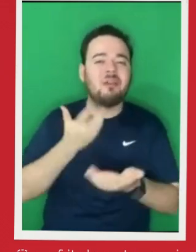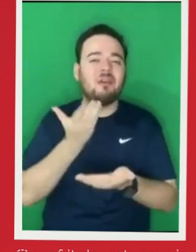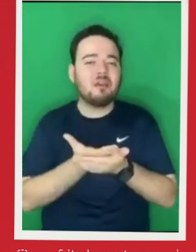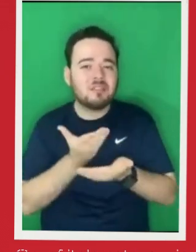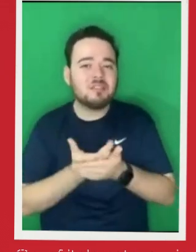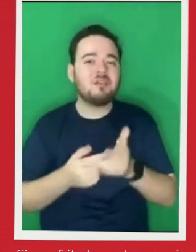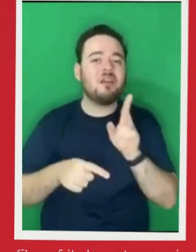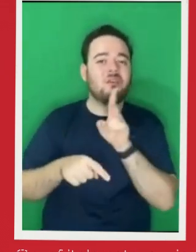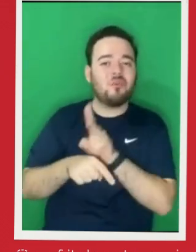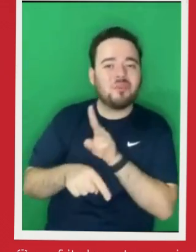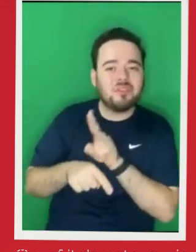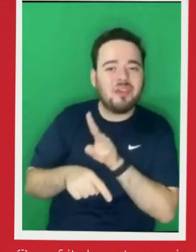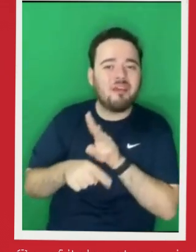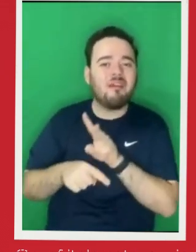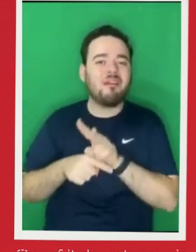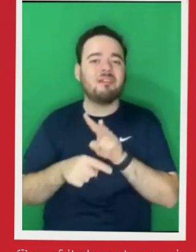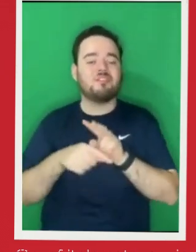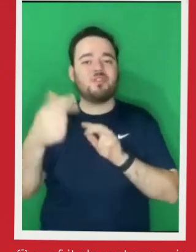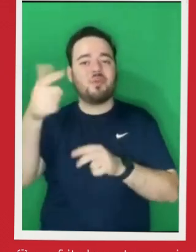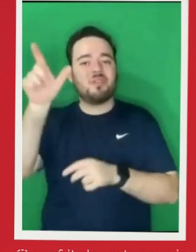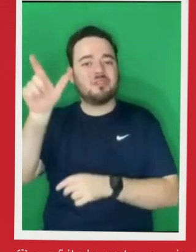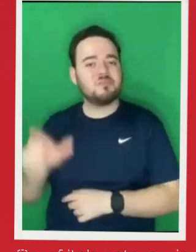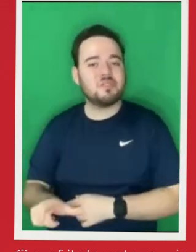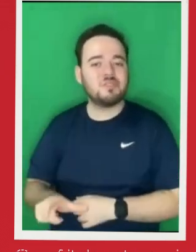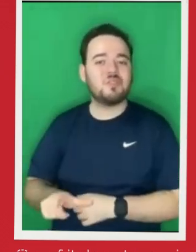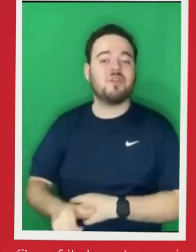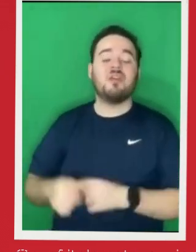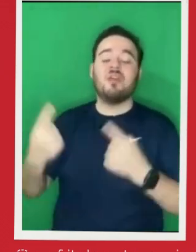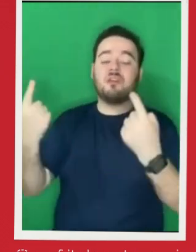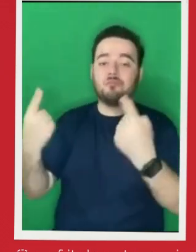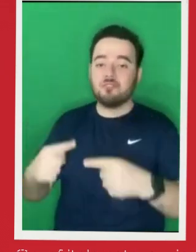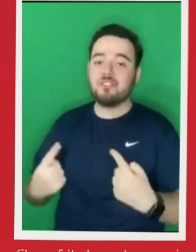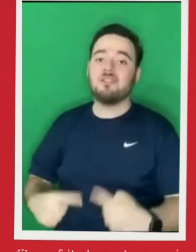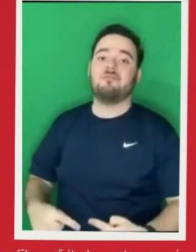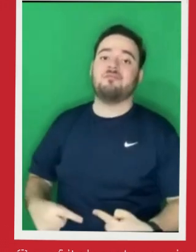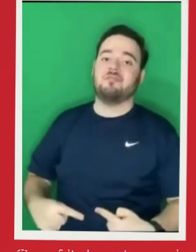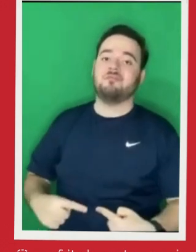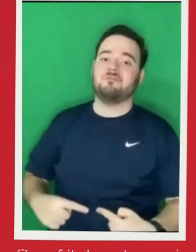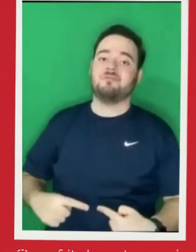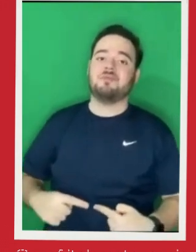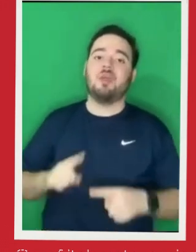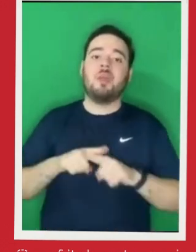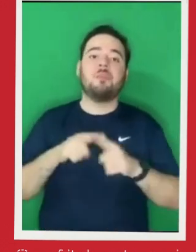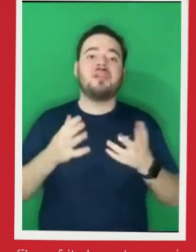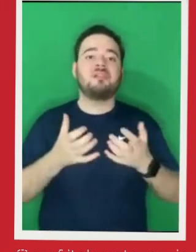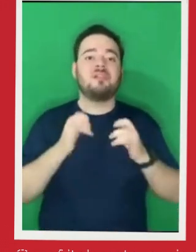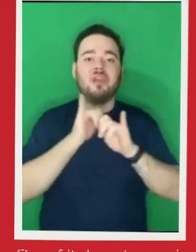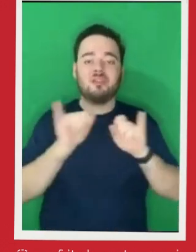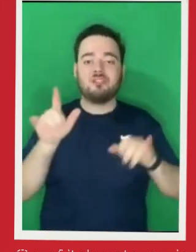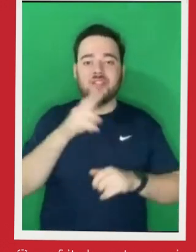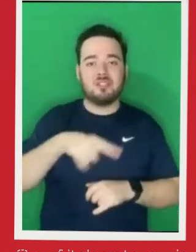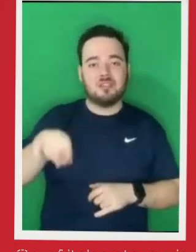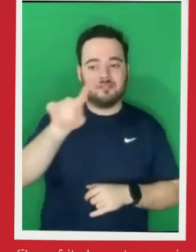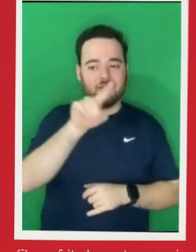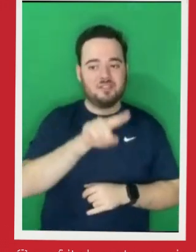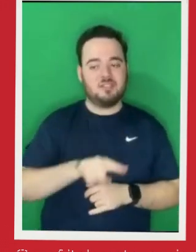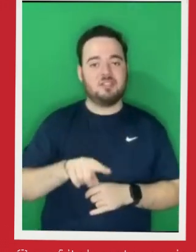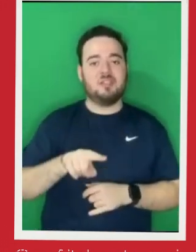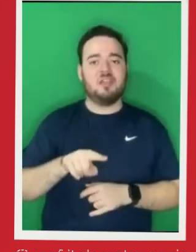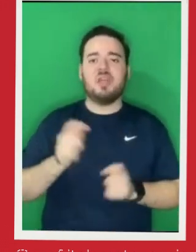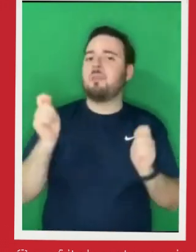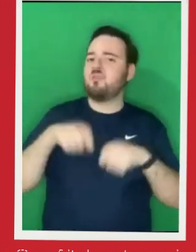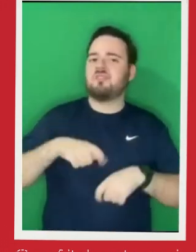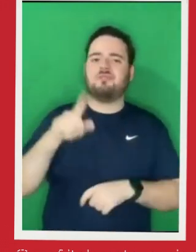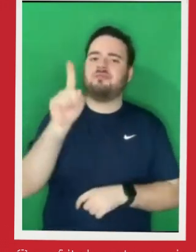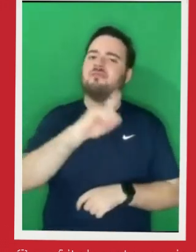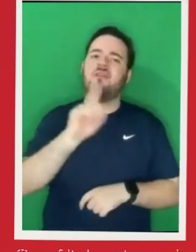ser cuidadora, é um desafio, tá, gente? Mas o que eu queria dizer é que não considere que é